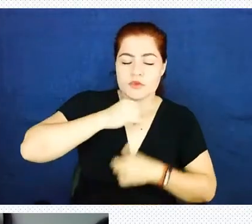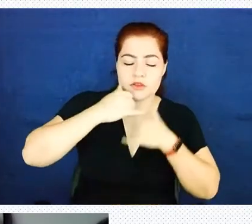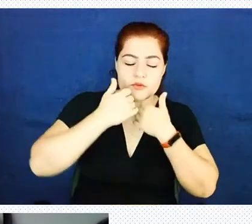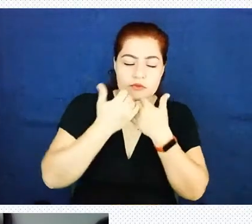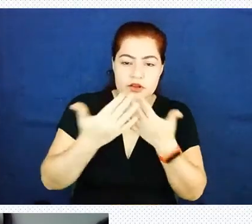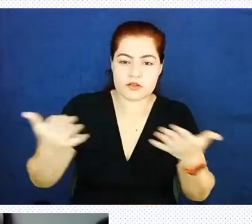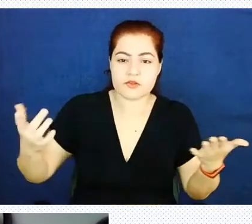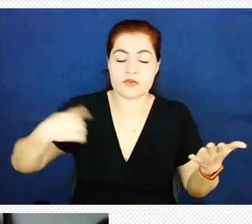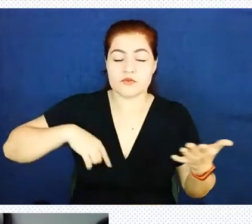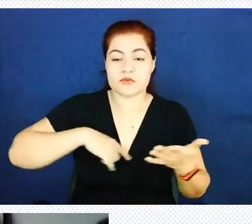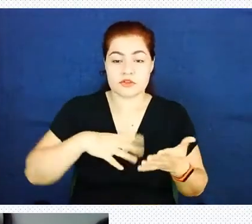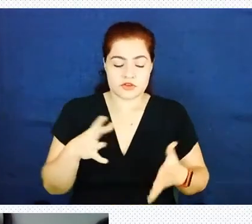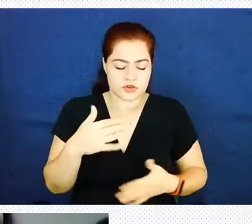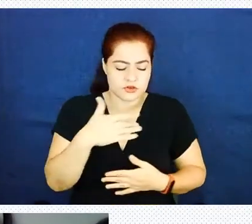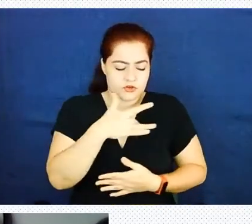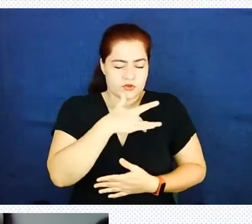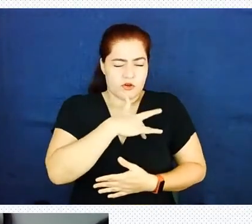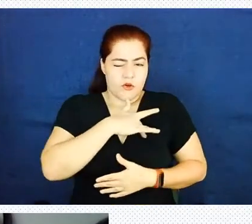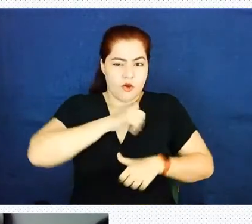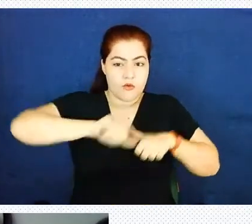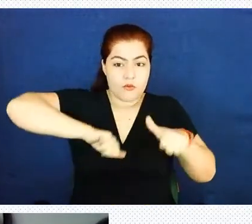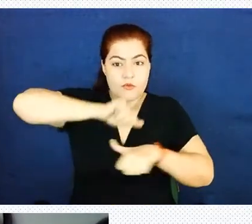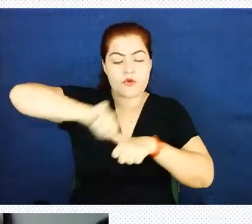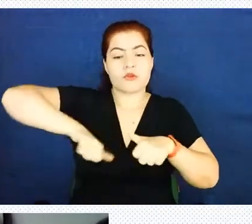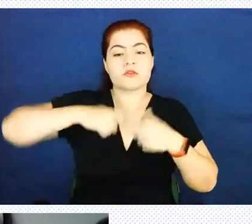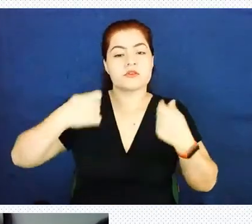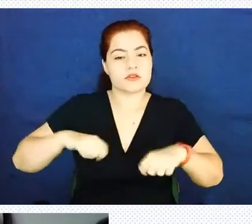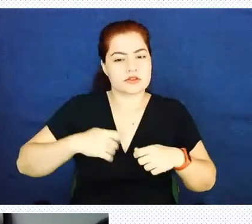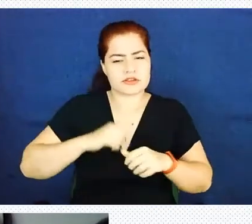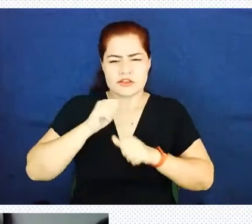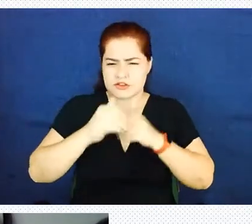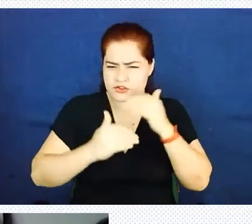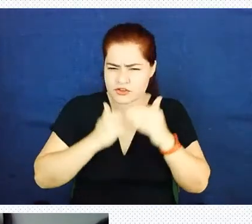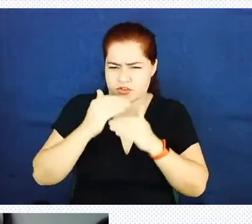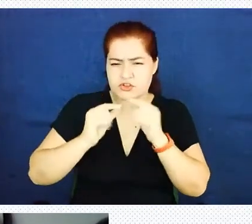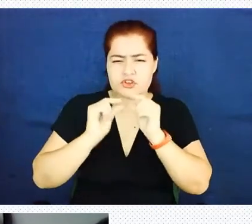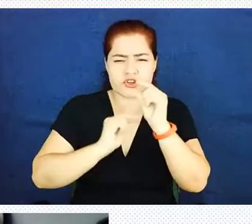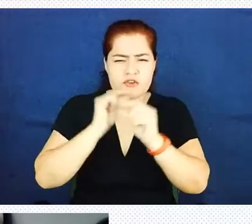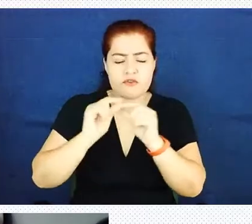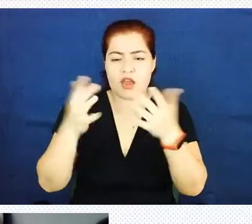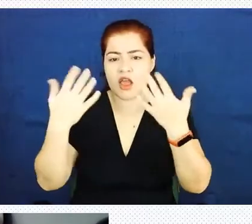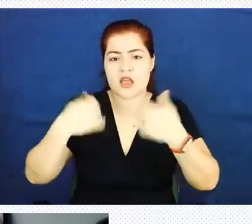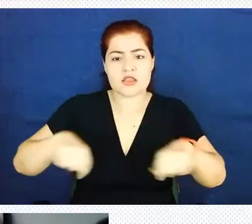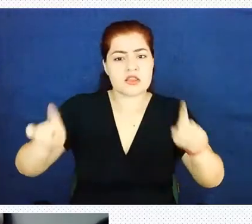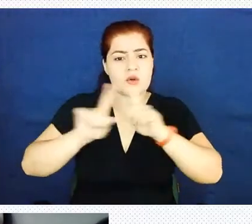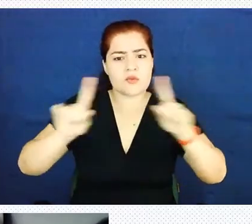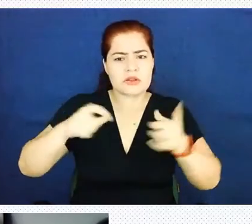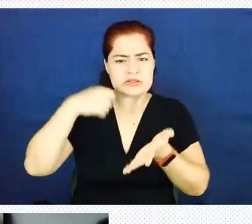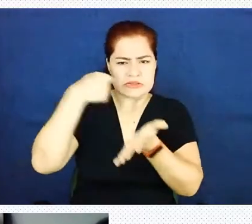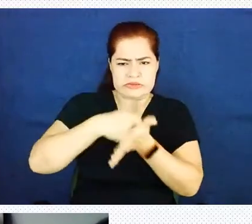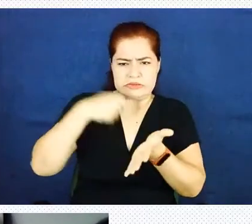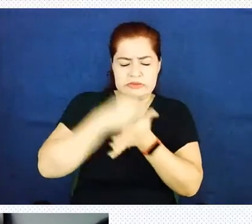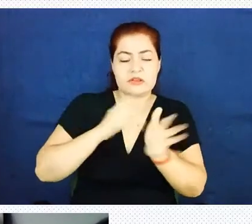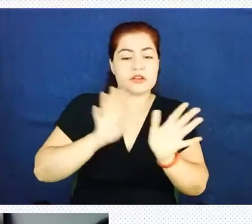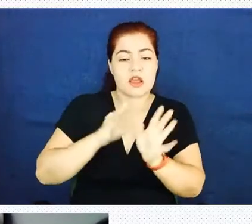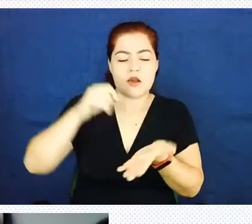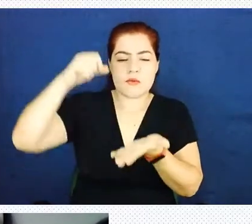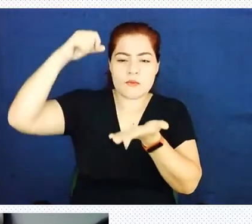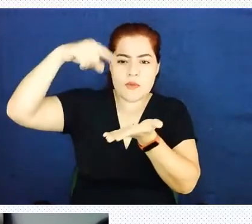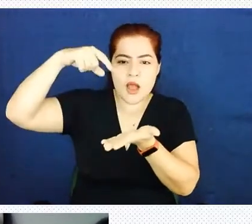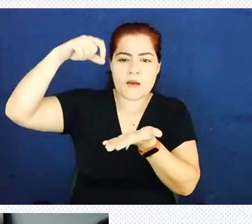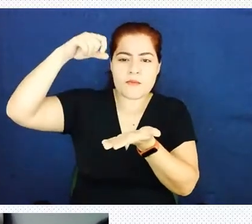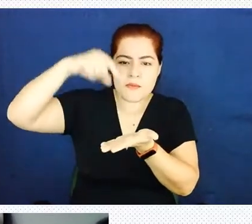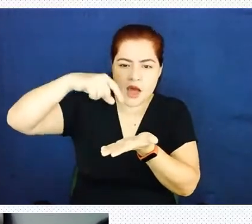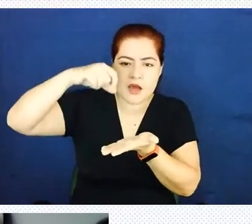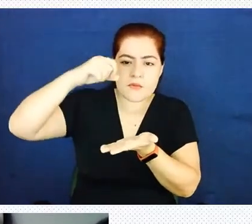reflexões e façamos a mudança necessária. Devagarinho, não se torture. É tudo gota a gota, mas não